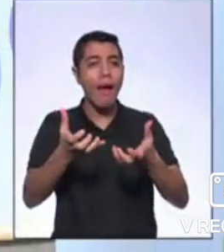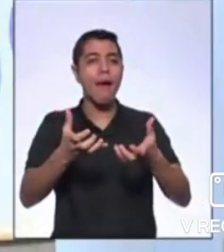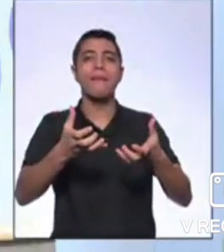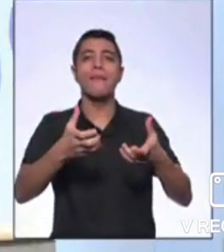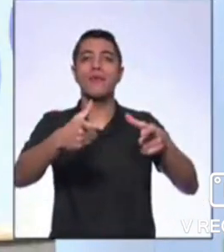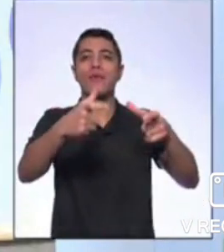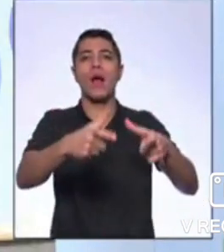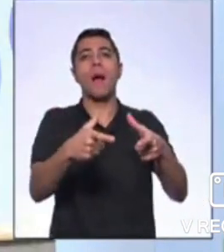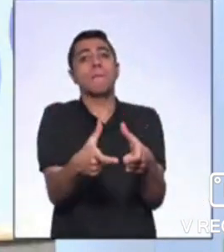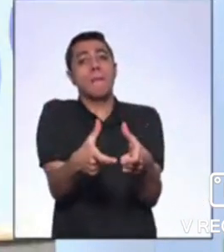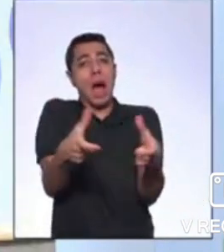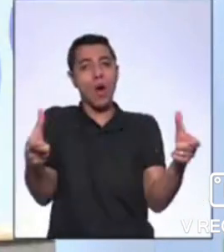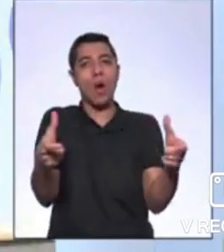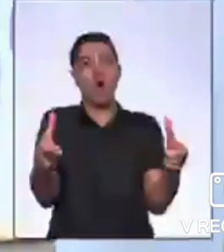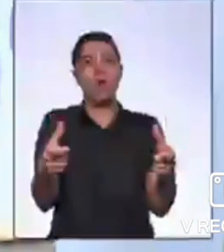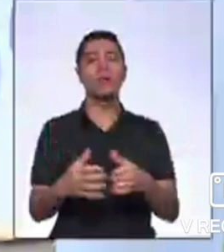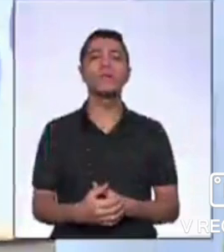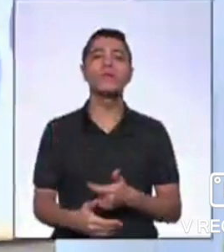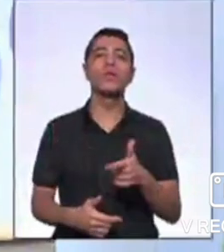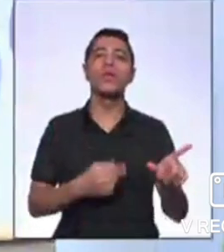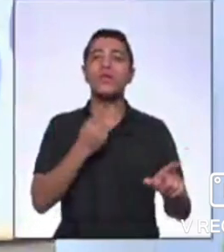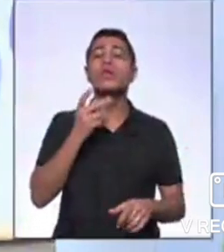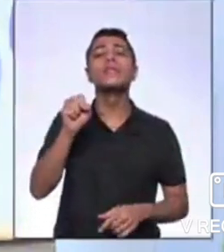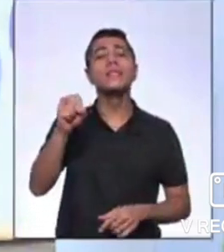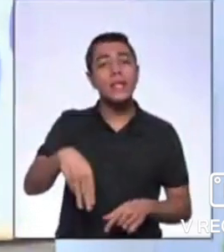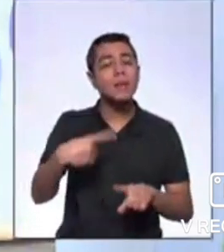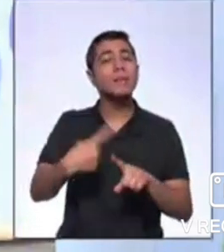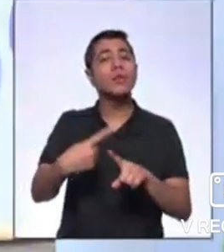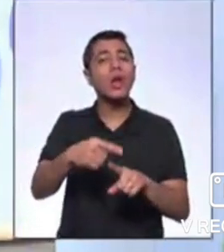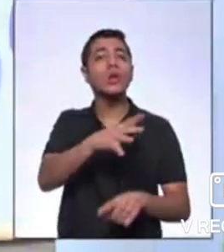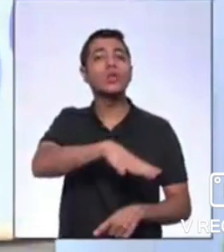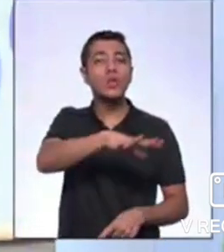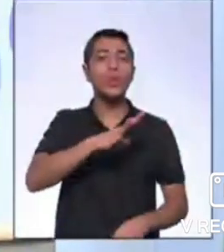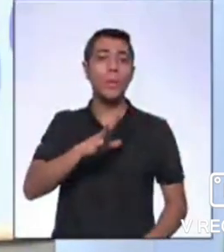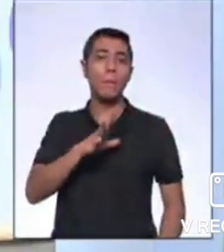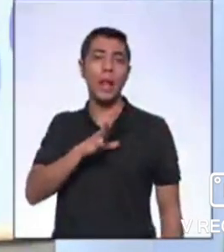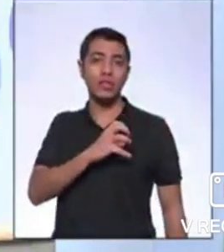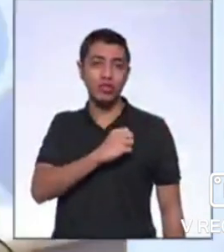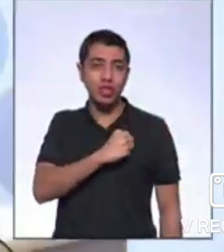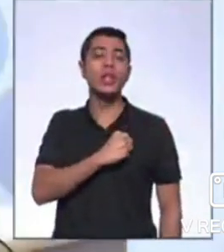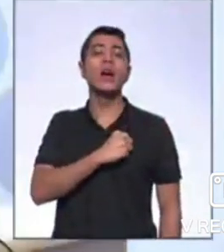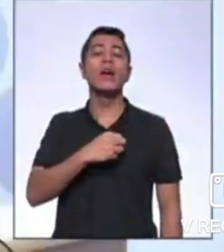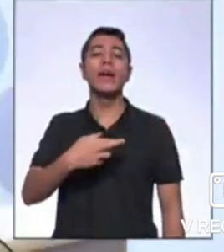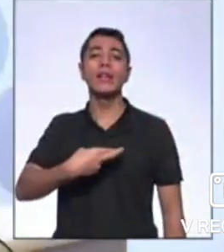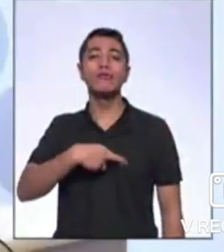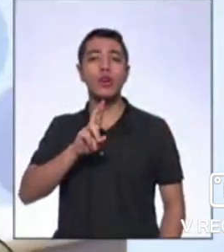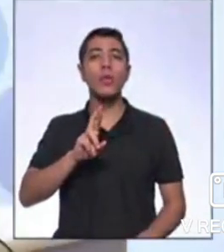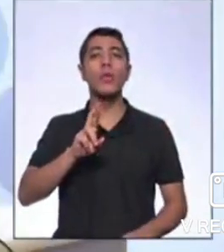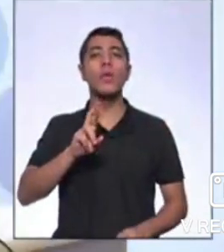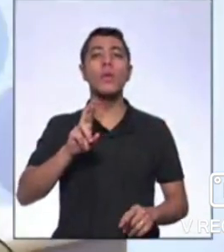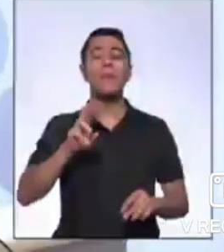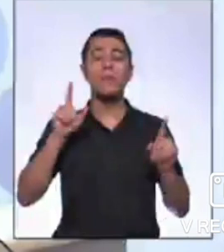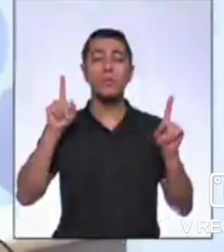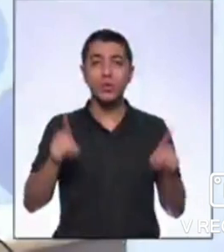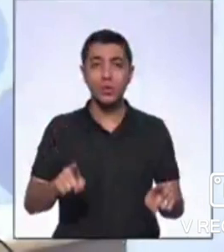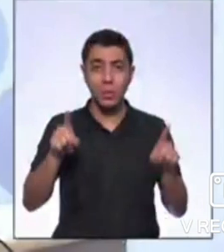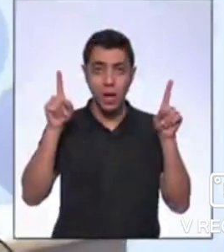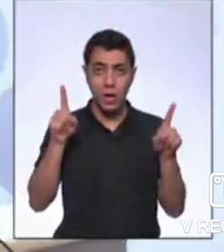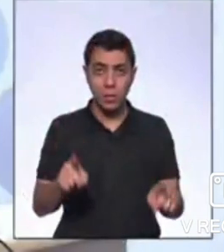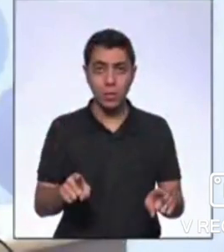boa parte dos palestinos são muçulmanos. É, tem a questão da divergência religiosa,